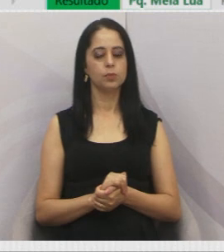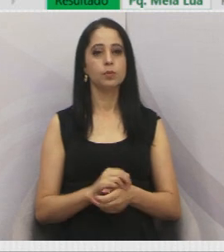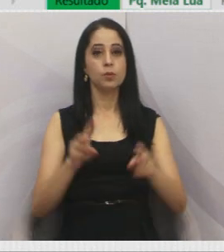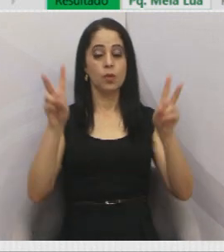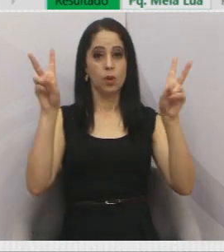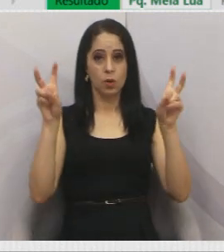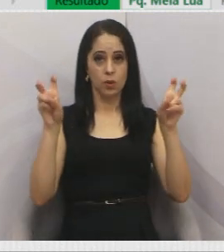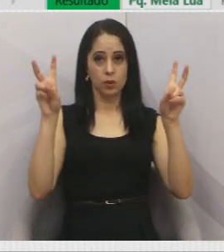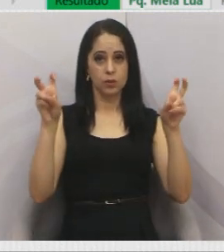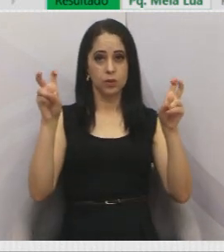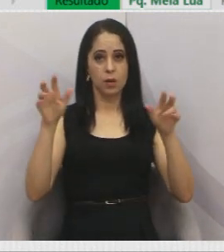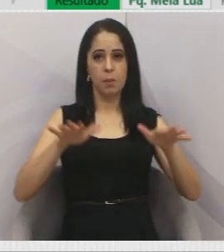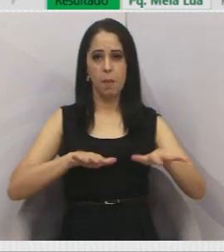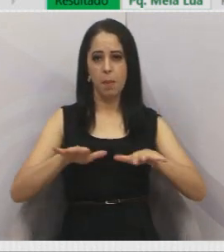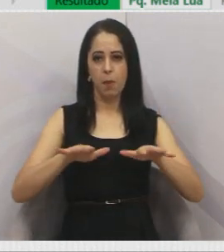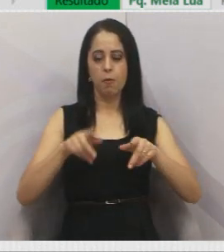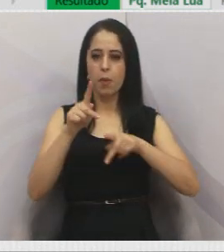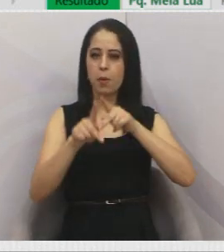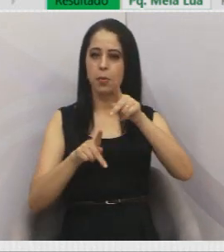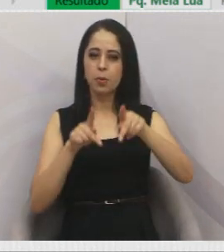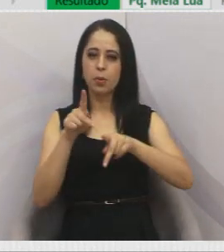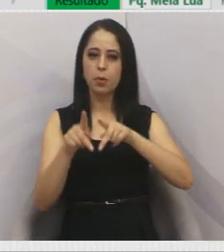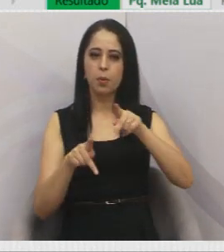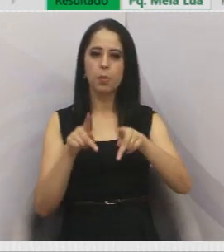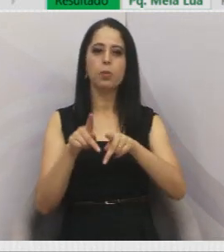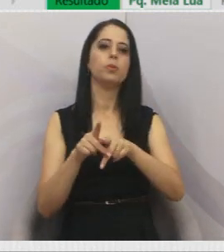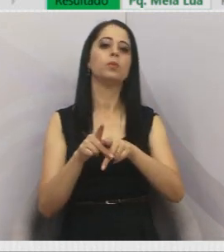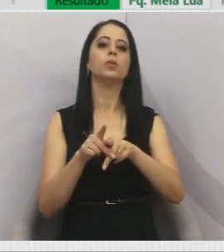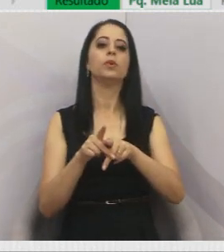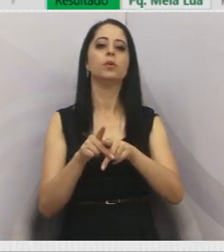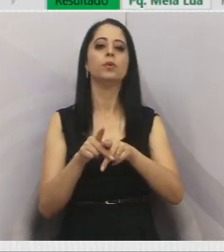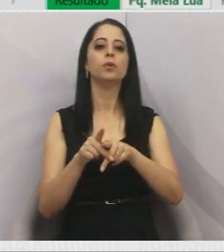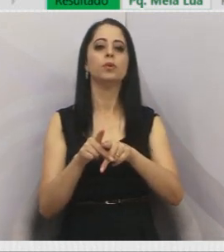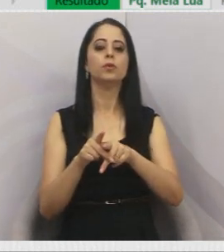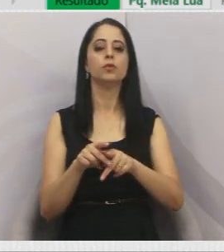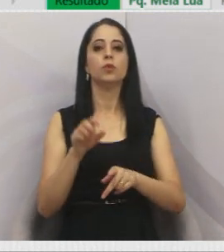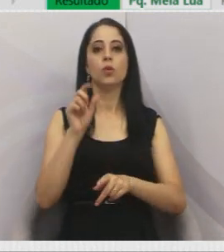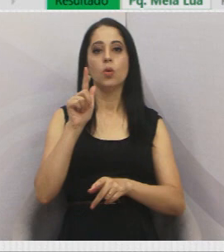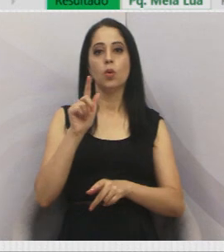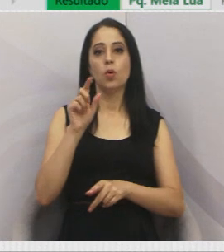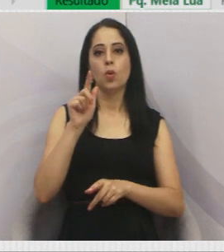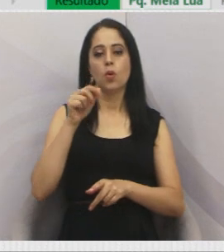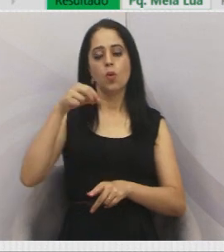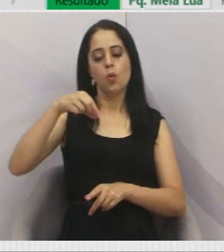Segmento movimentos populares e ou coletivos. Um voto para o Quilombo Coração Valente.